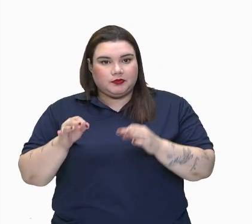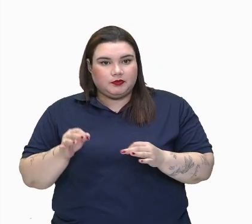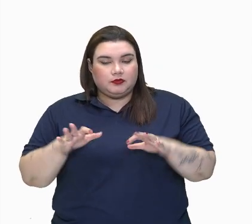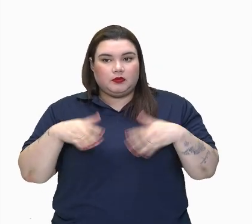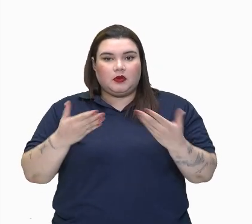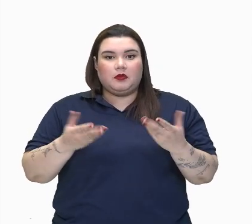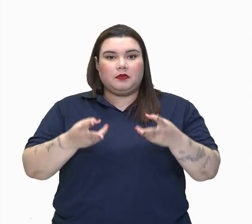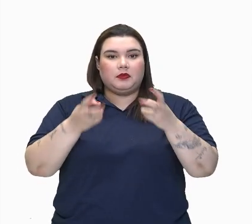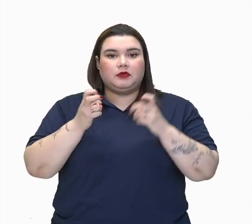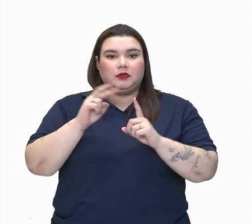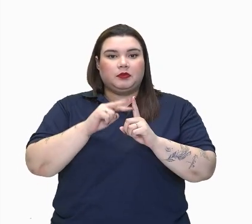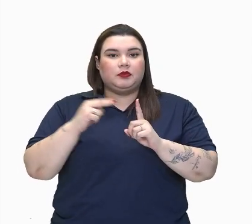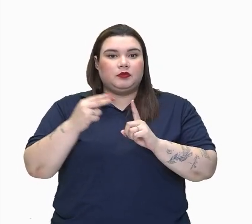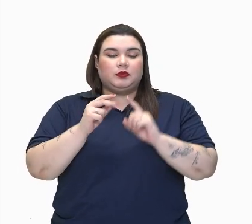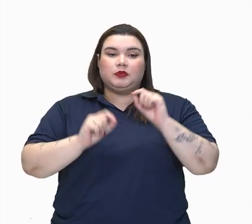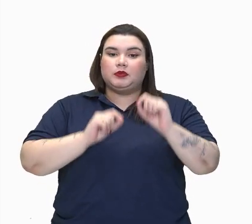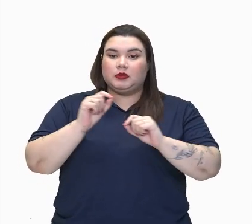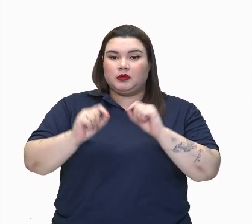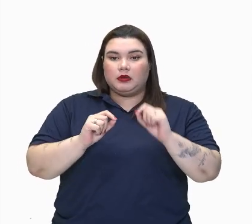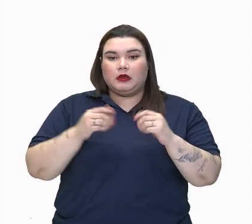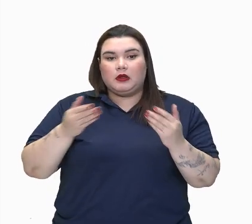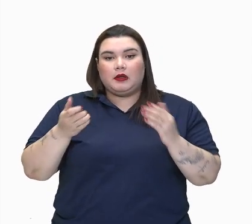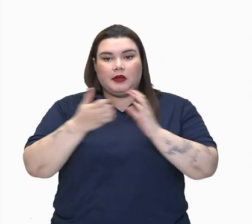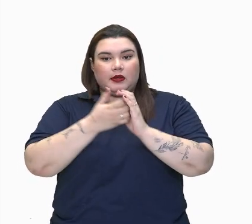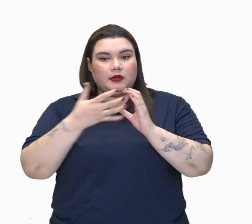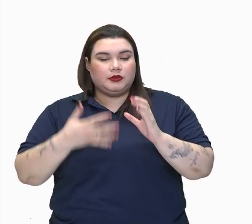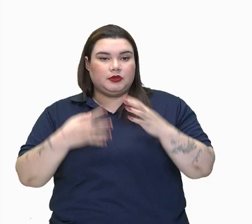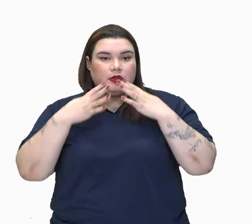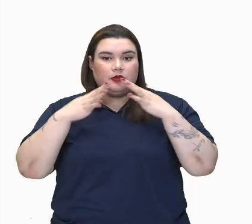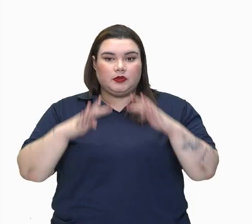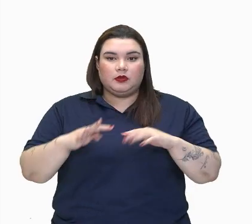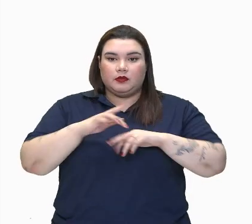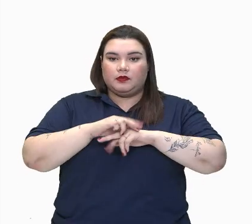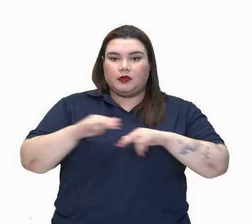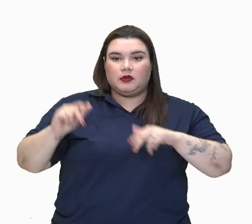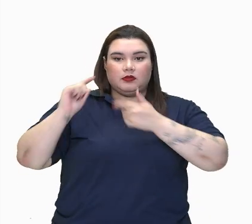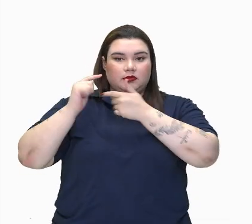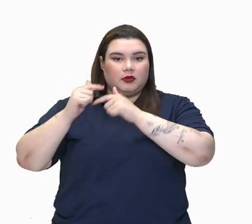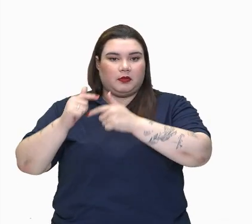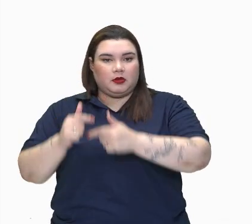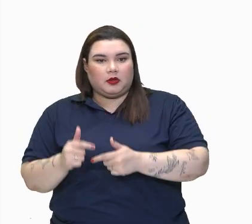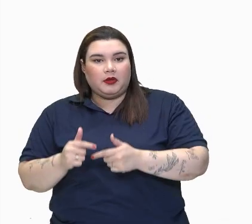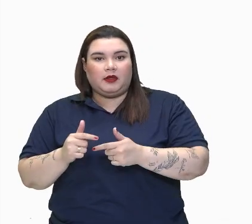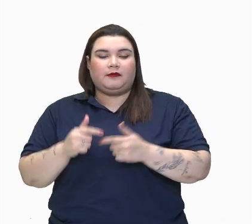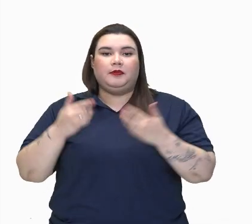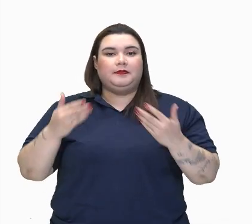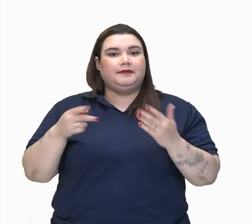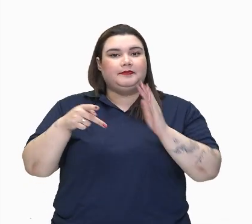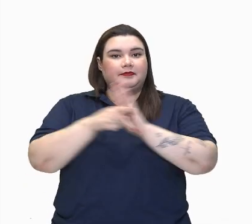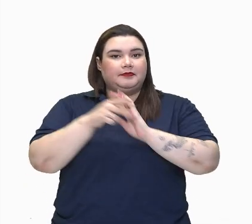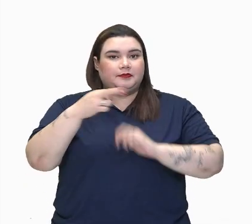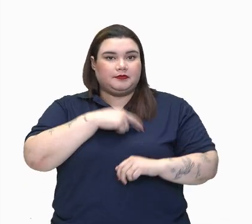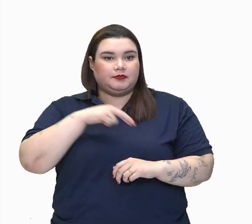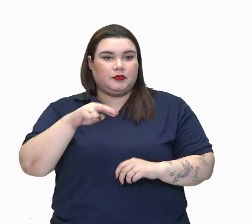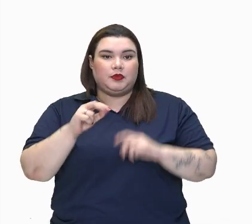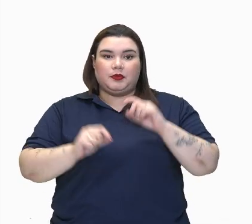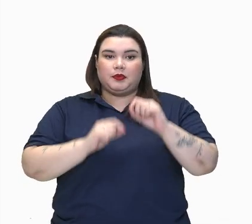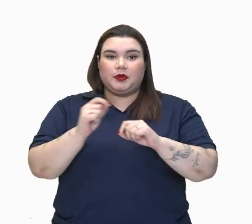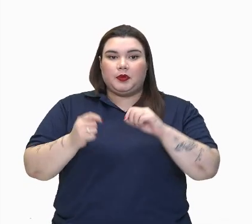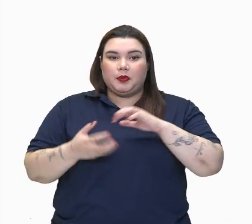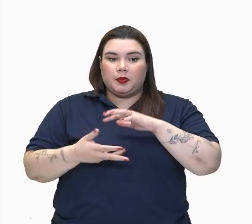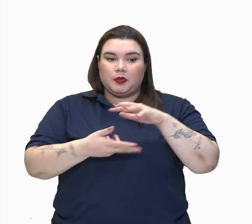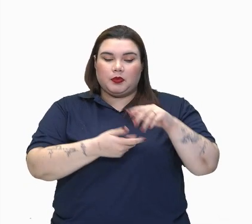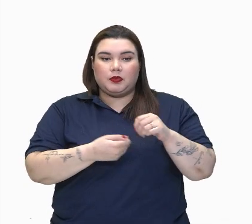religiões têm? Um elemento comum em diferentes tradições religiosas é o fato de que o mundo